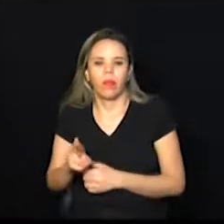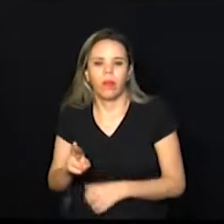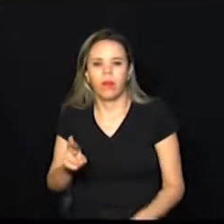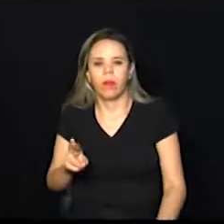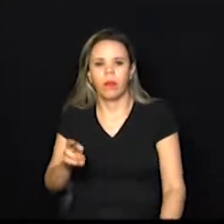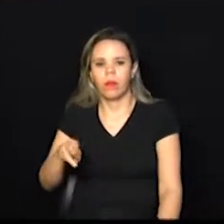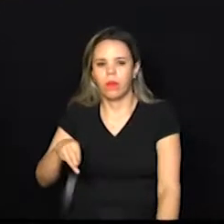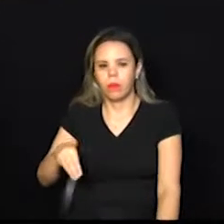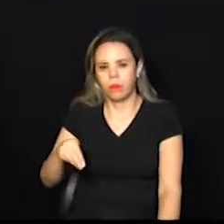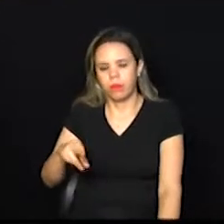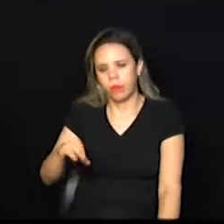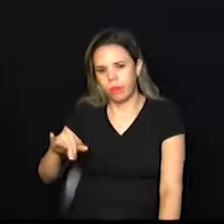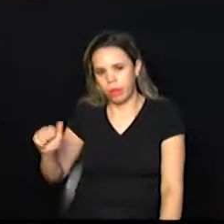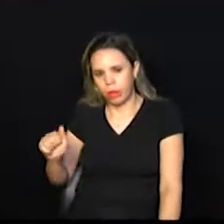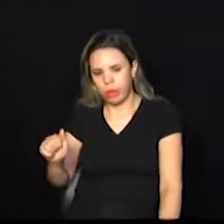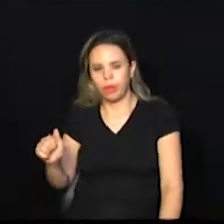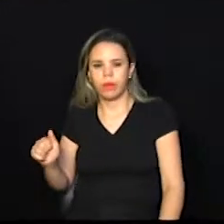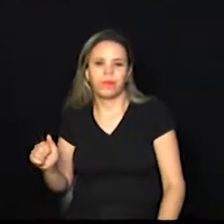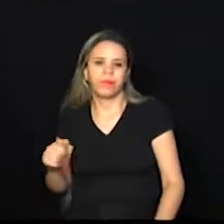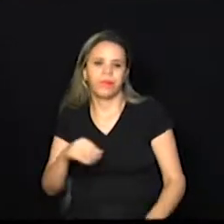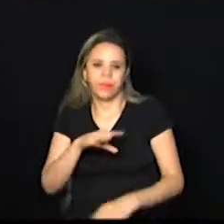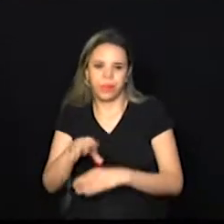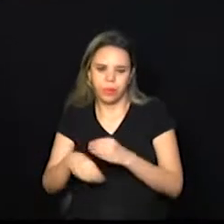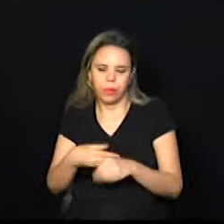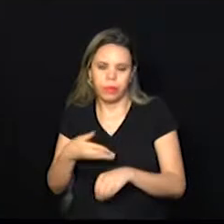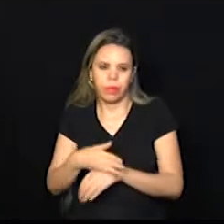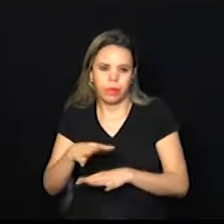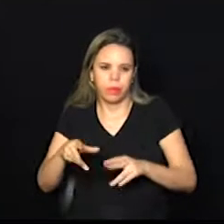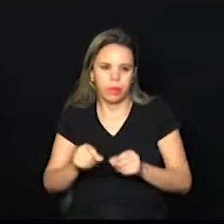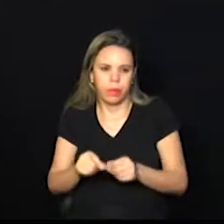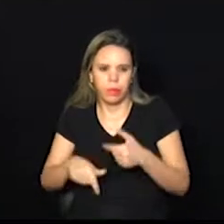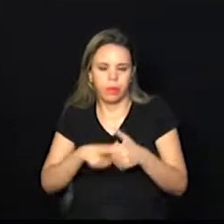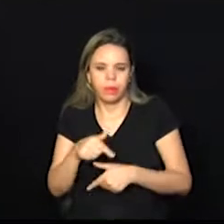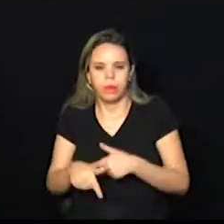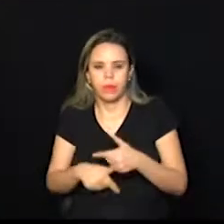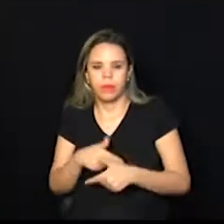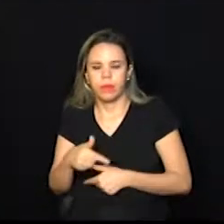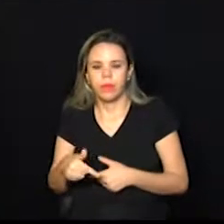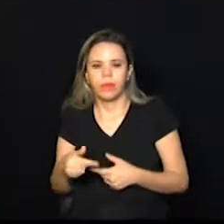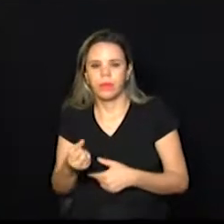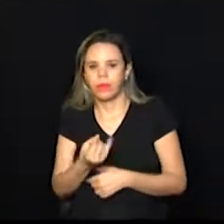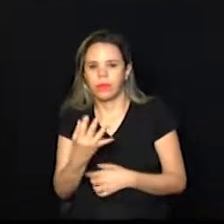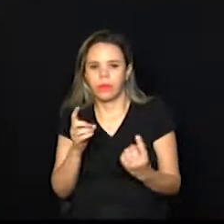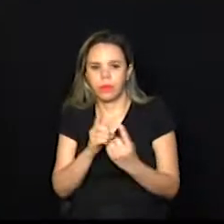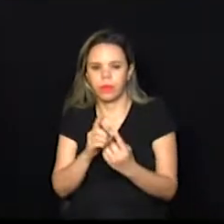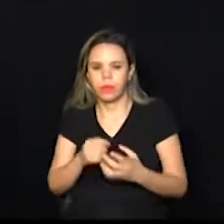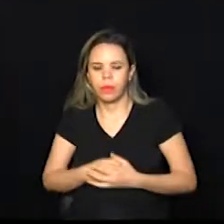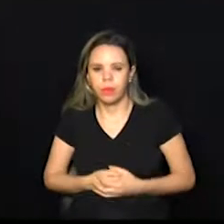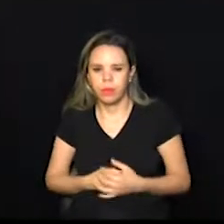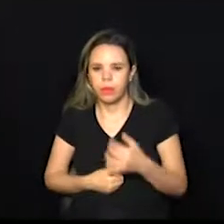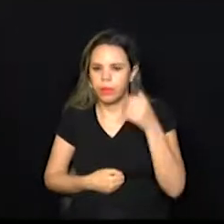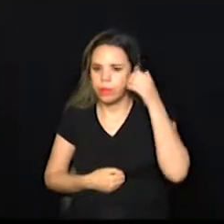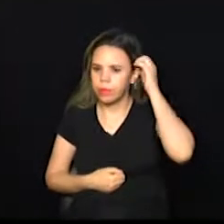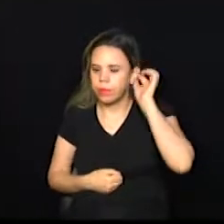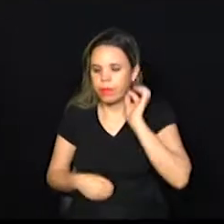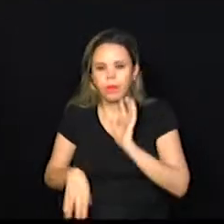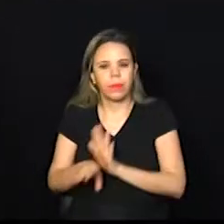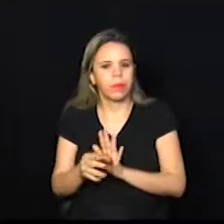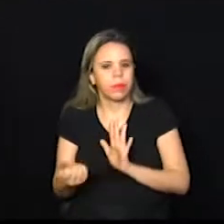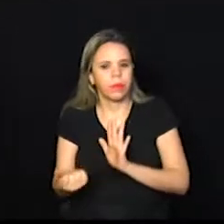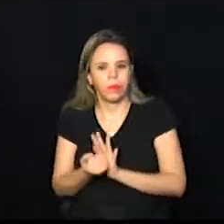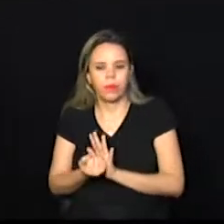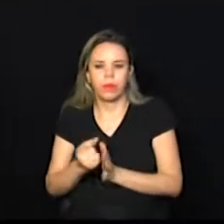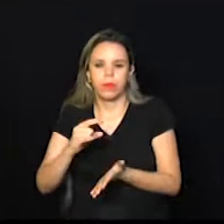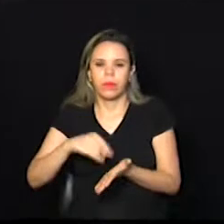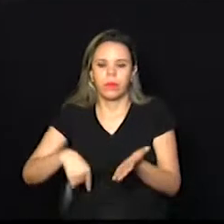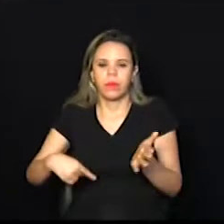hoje também é uma grande figura que veio agregar nesse processo todo, e trabalhar esse fluxo de atendimento. Né? Chega o registro do boletim de